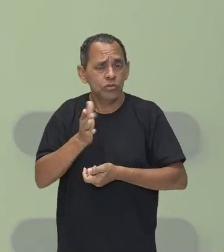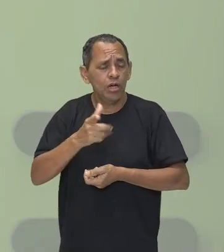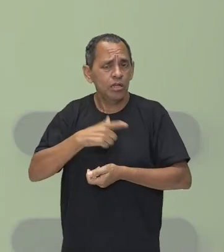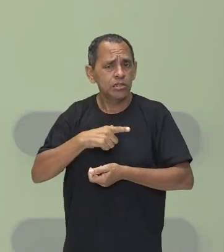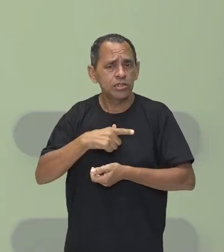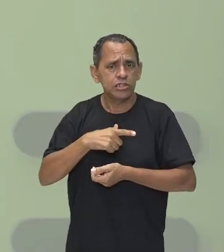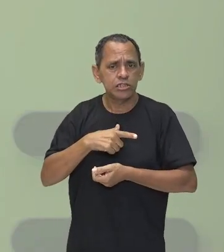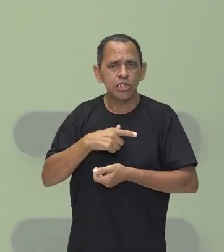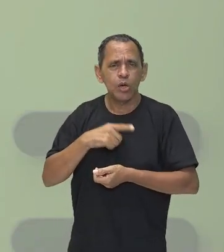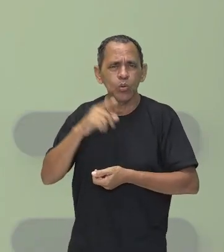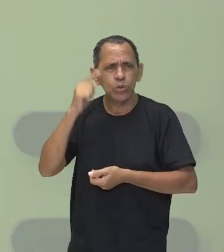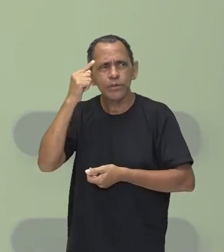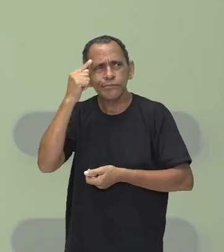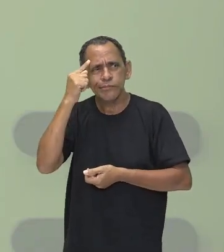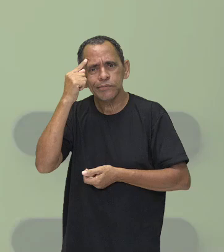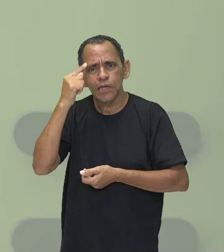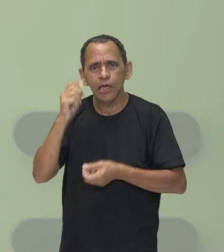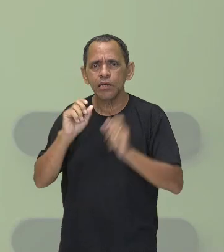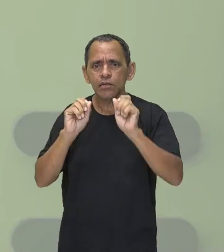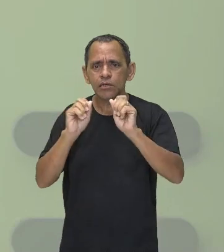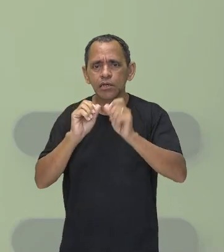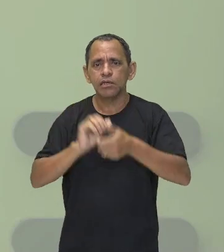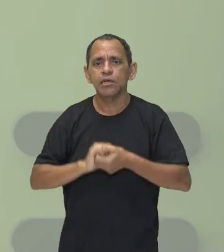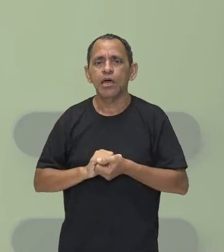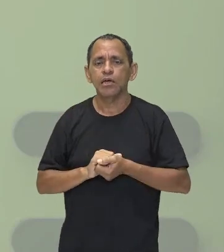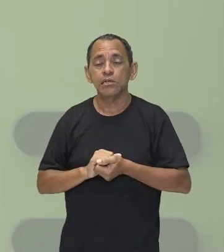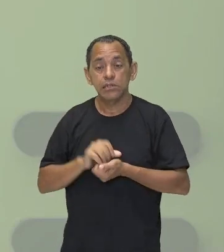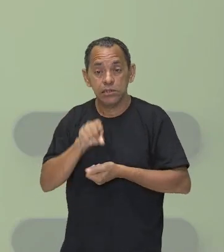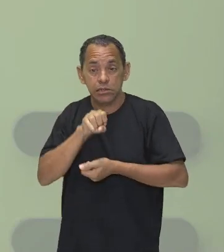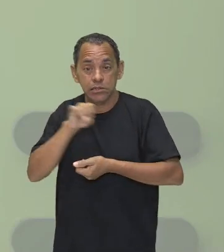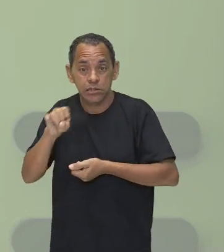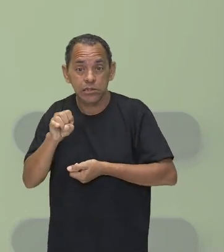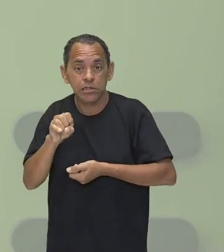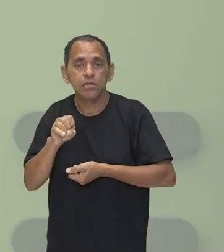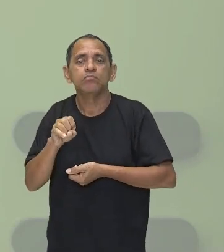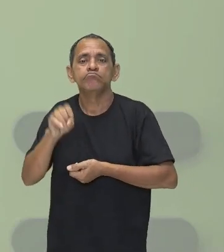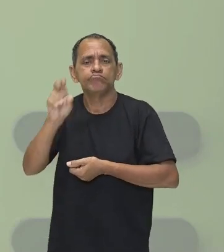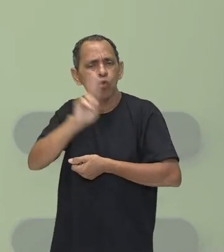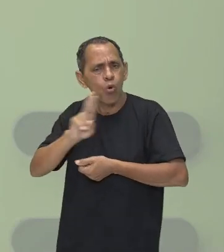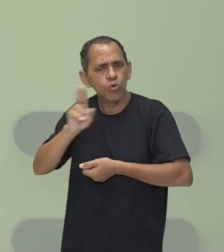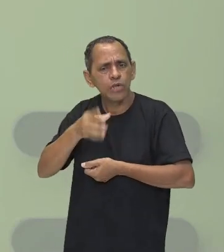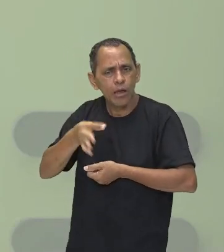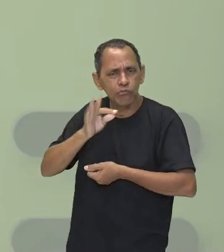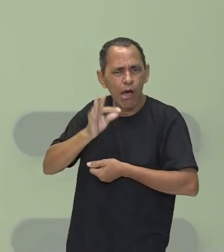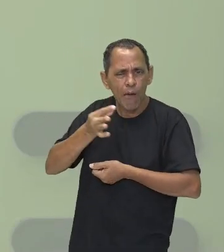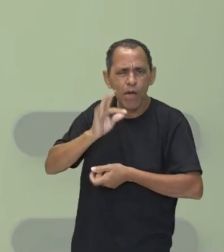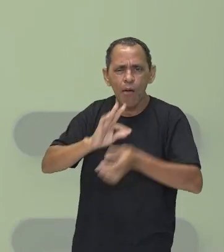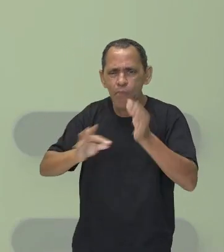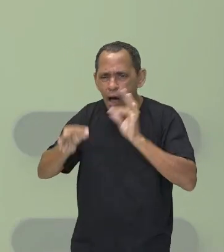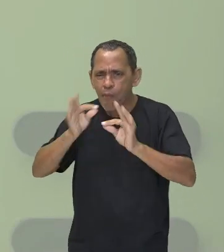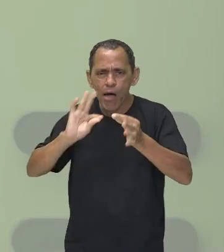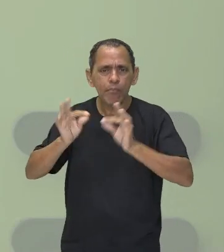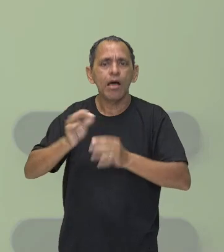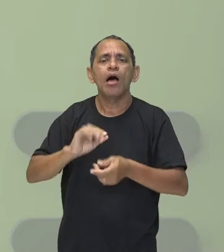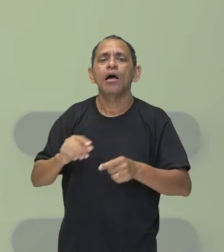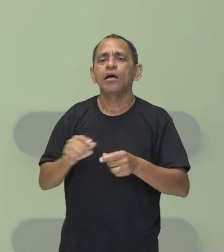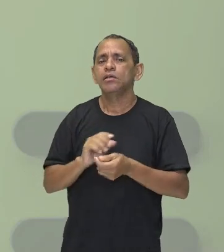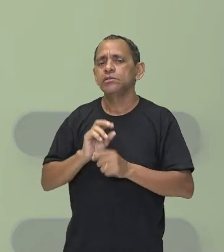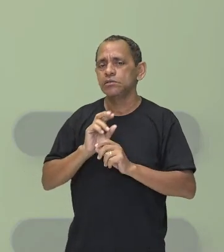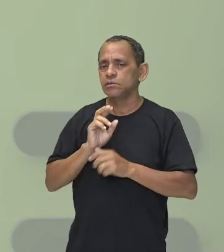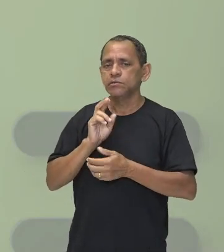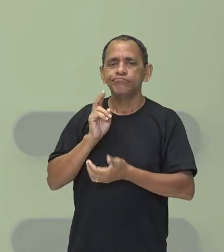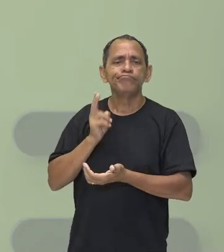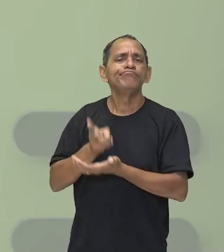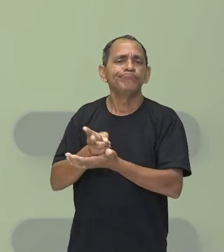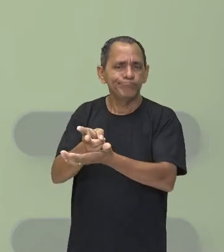hábito ruim se for consumida de forma exagerada. Café também, que faz parte do nosso dia a dia, quem